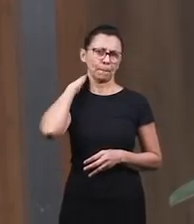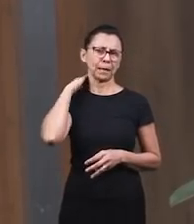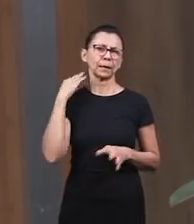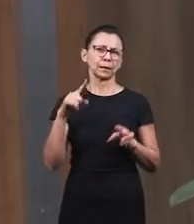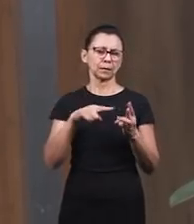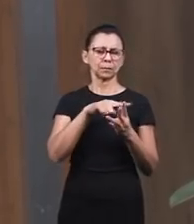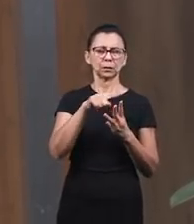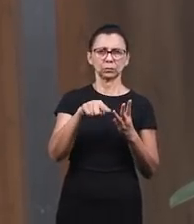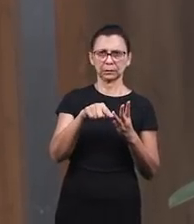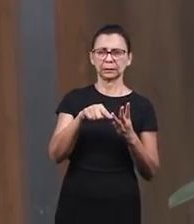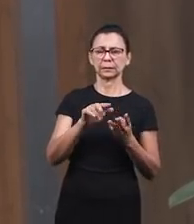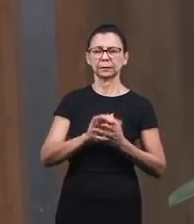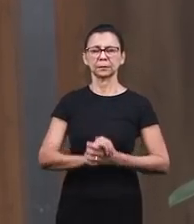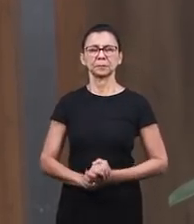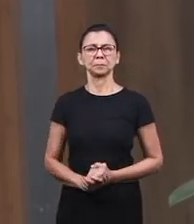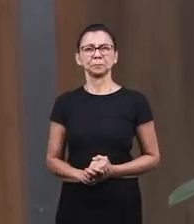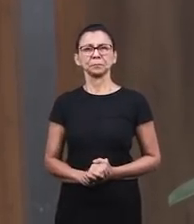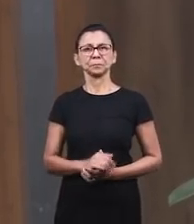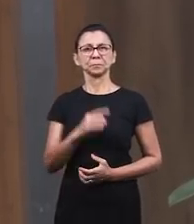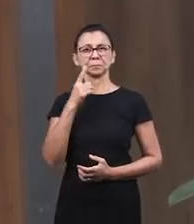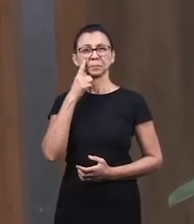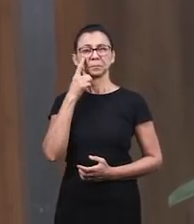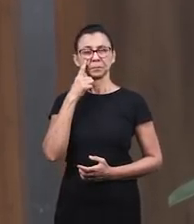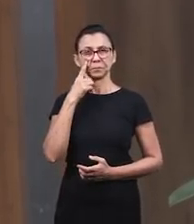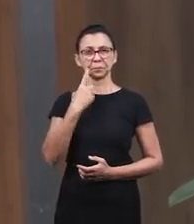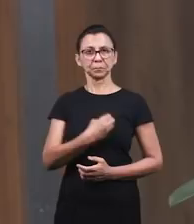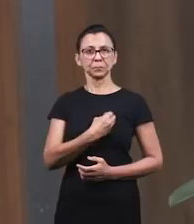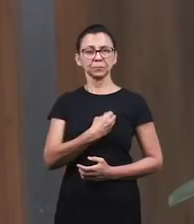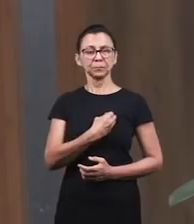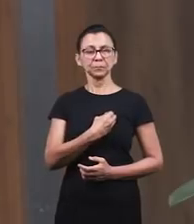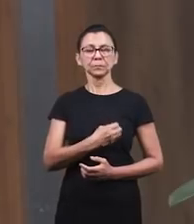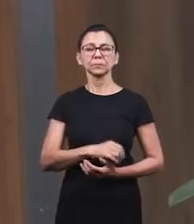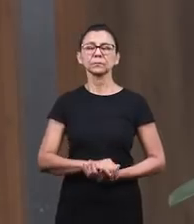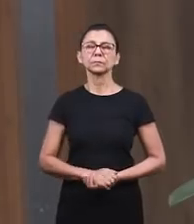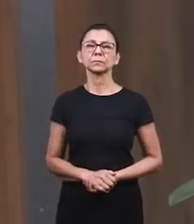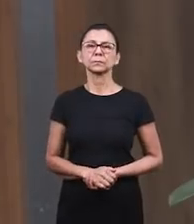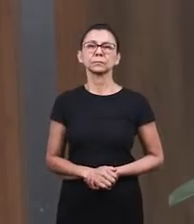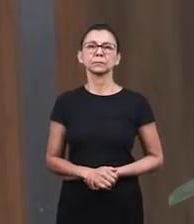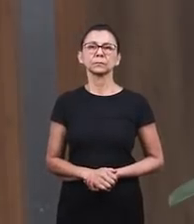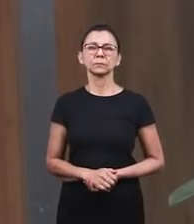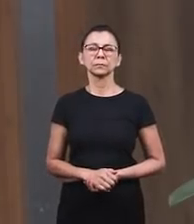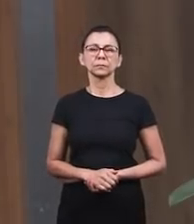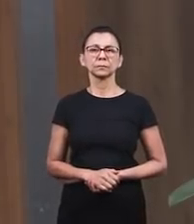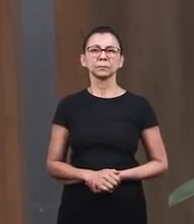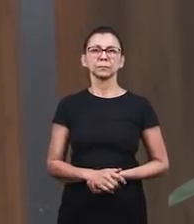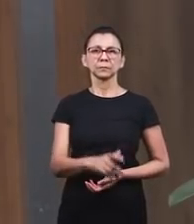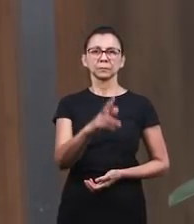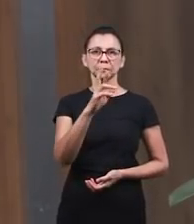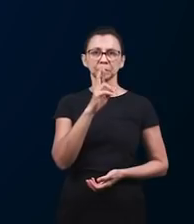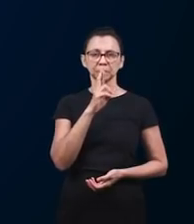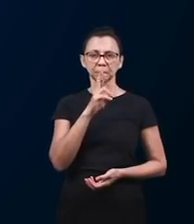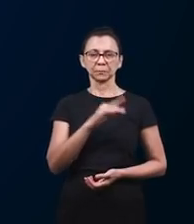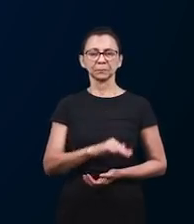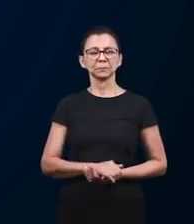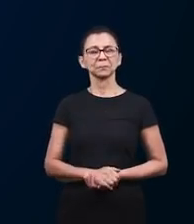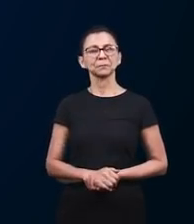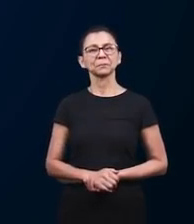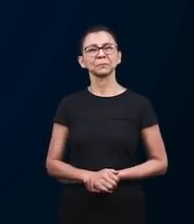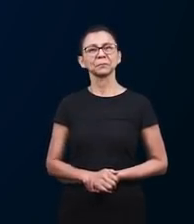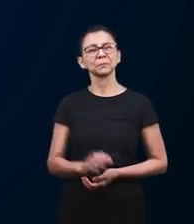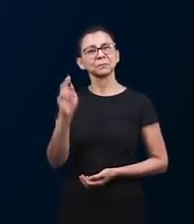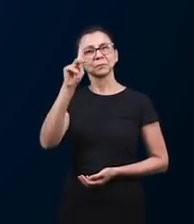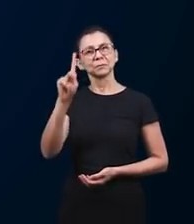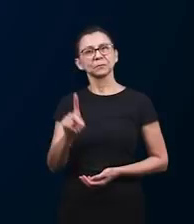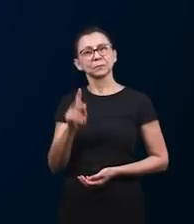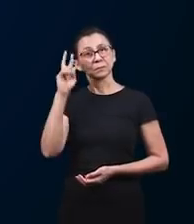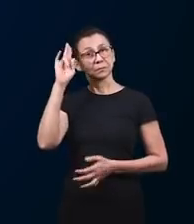então assistir aqui a participação dos irmãos que vão trazer a resposta a essa primeira pergunta. A paz do Senhor